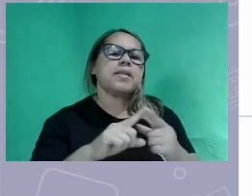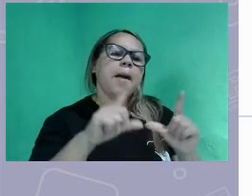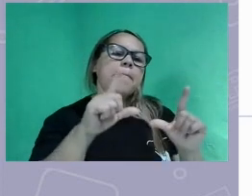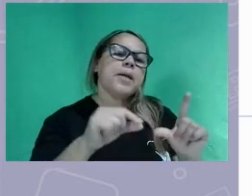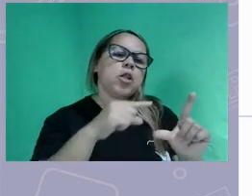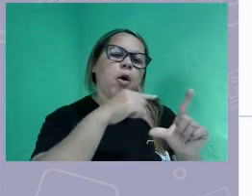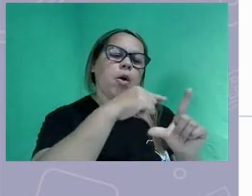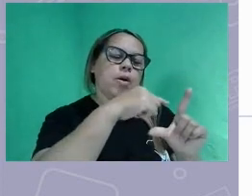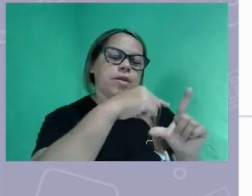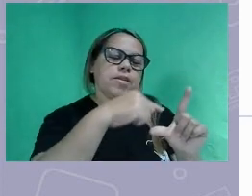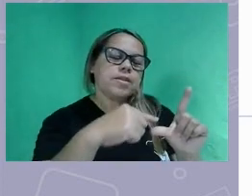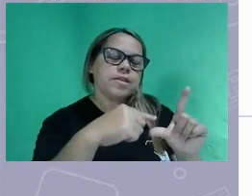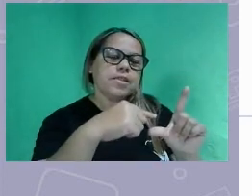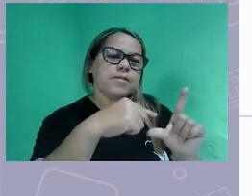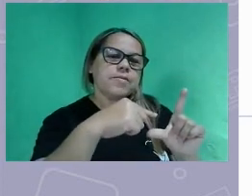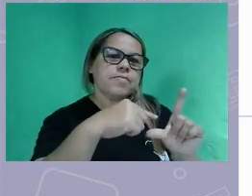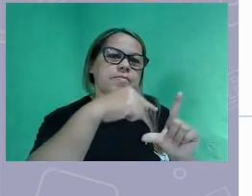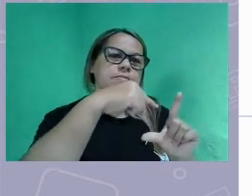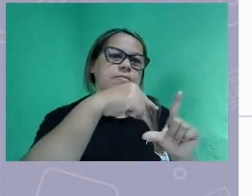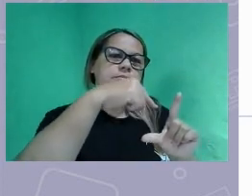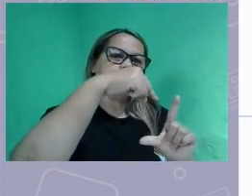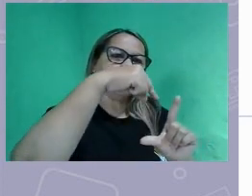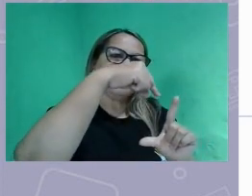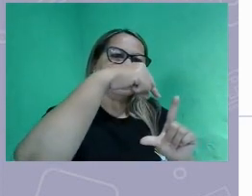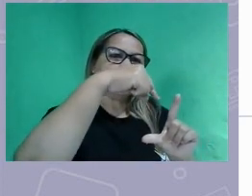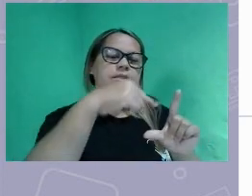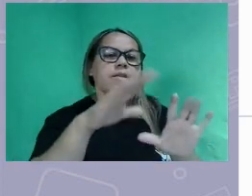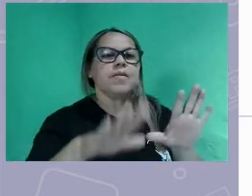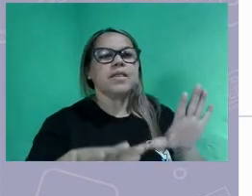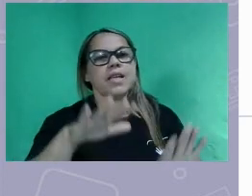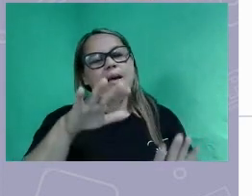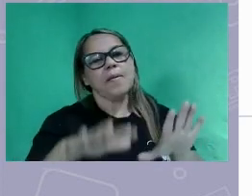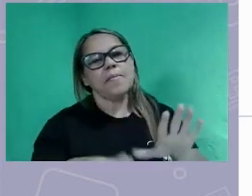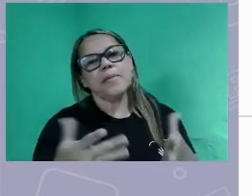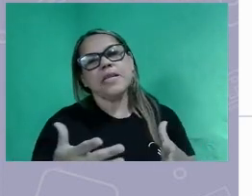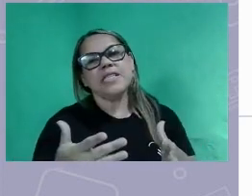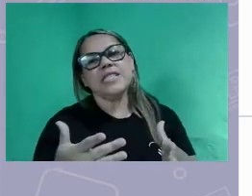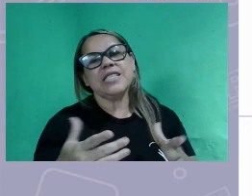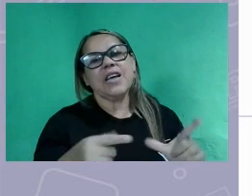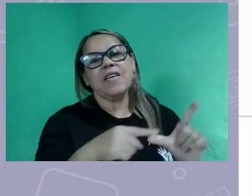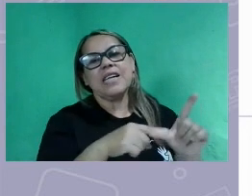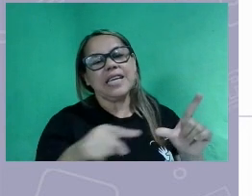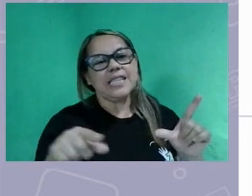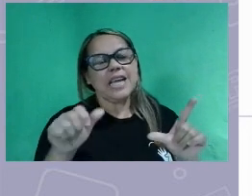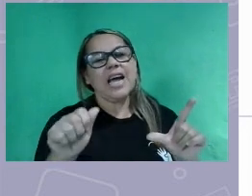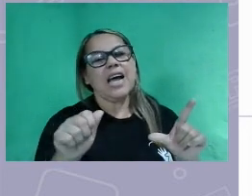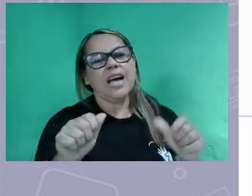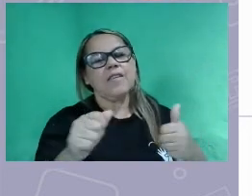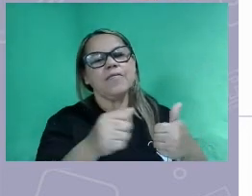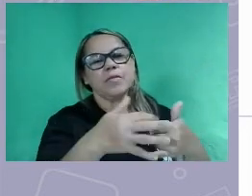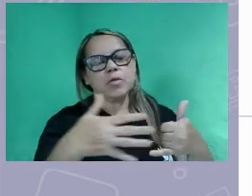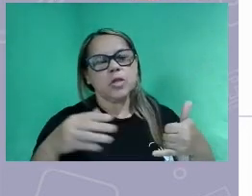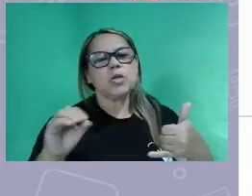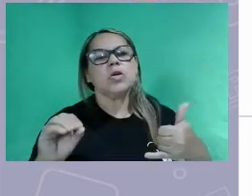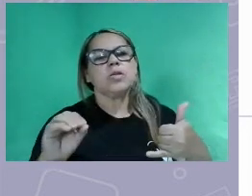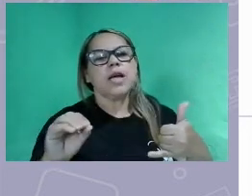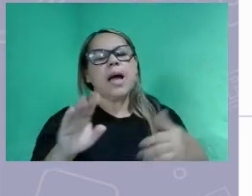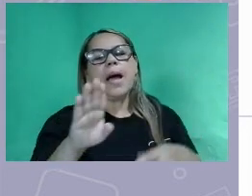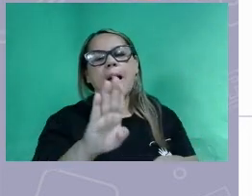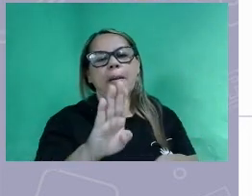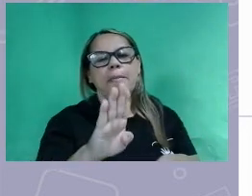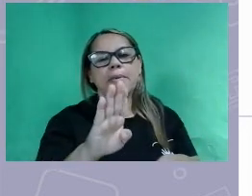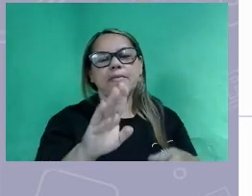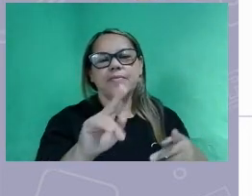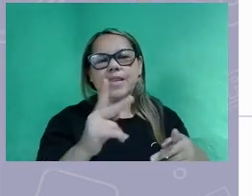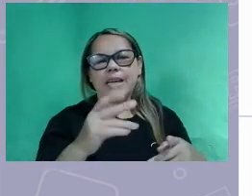o número de mols menor é o do oxigênio então a reta a corresponde ao oxigênio a reta b corresponde a l